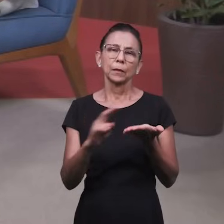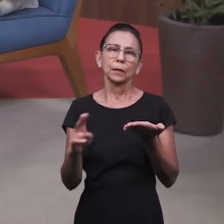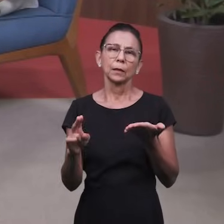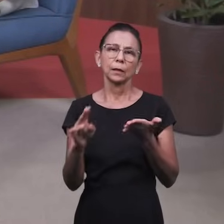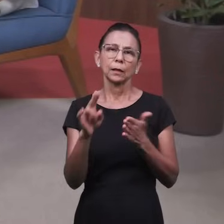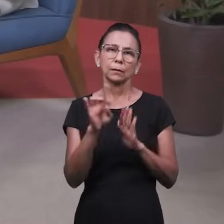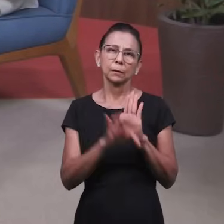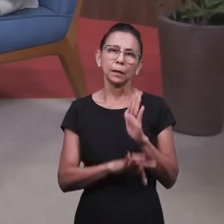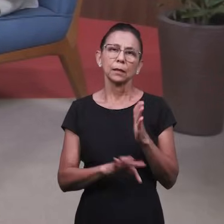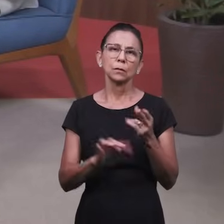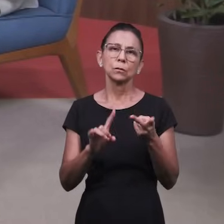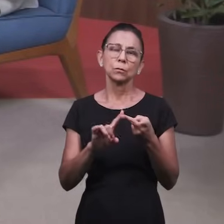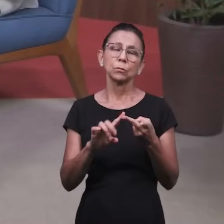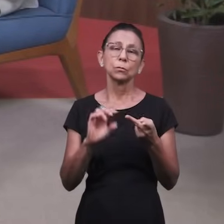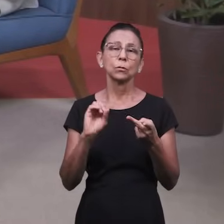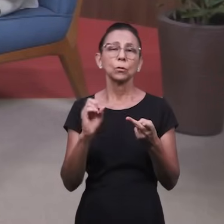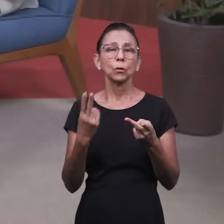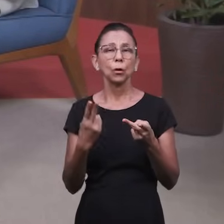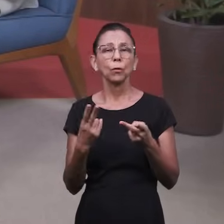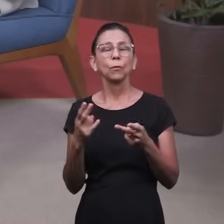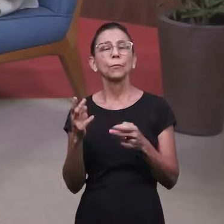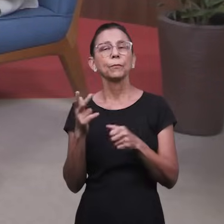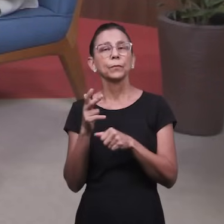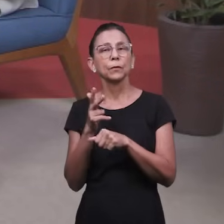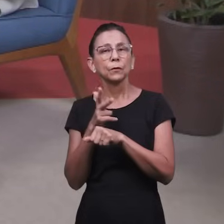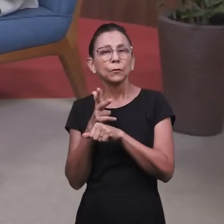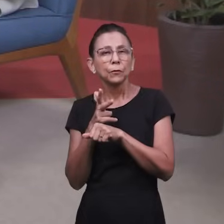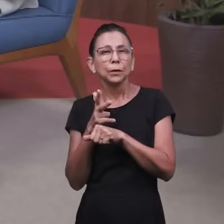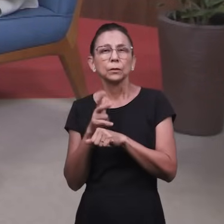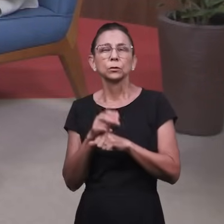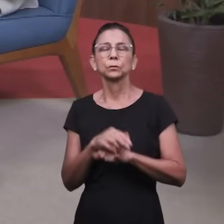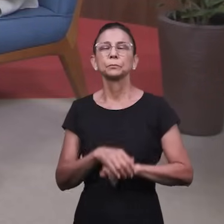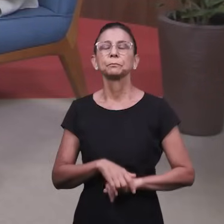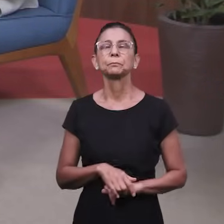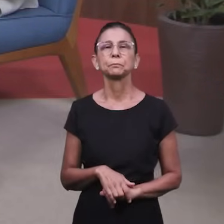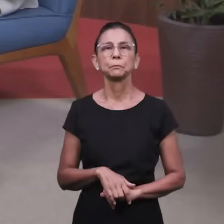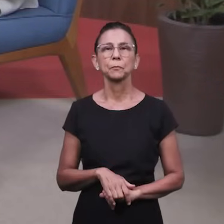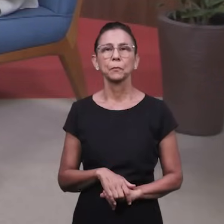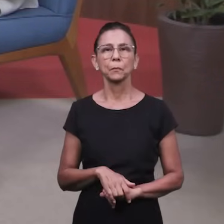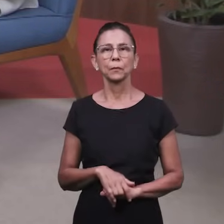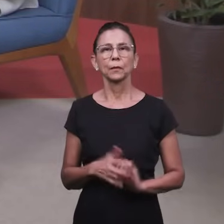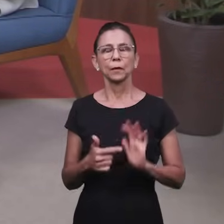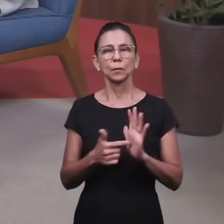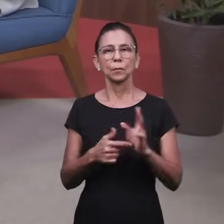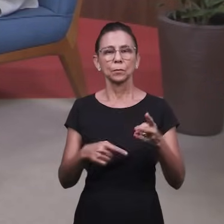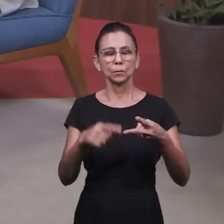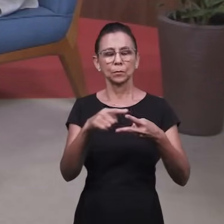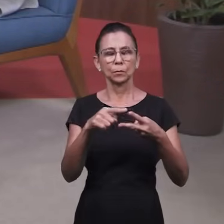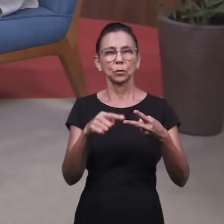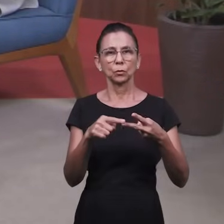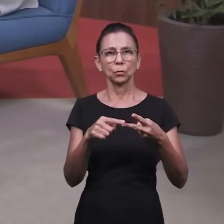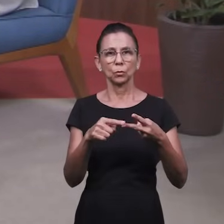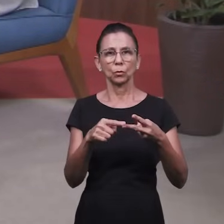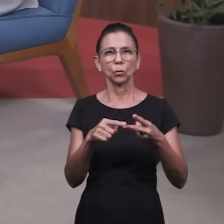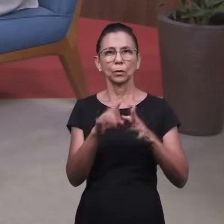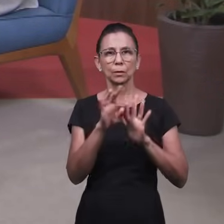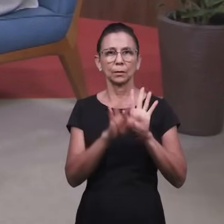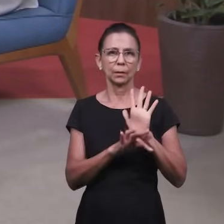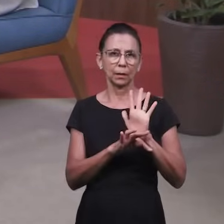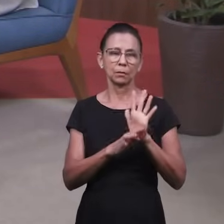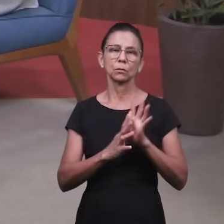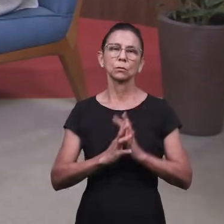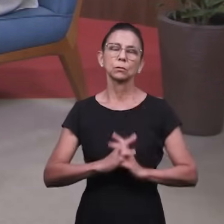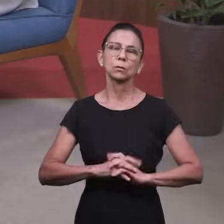trazer aqui a cada edição do programa. Nós vamos compartilhar com você dois textos que foram enviados,